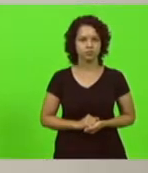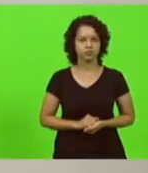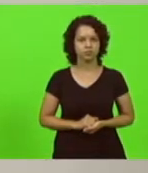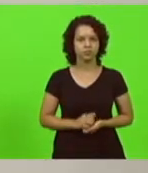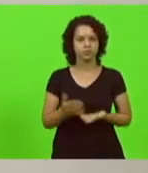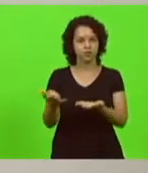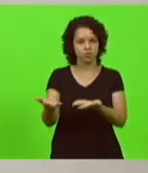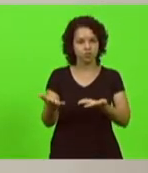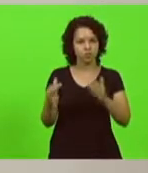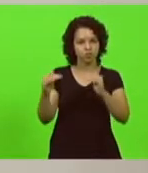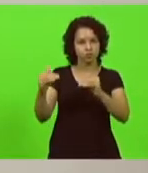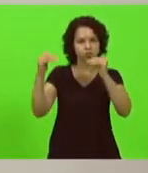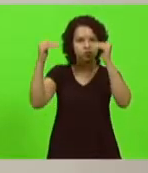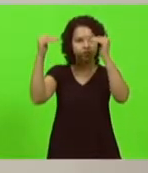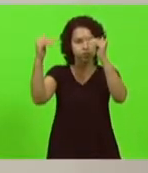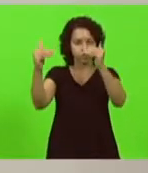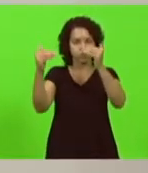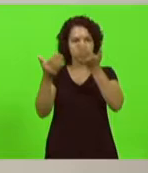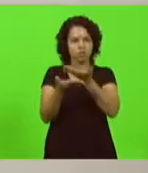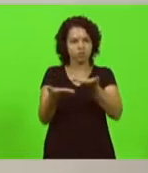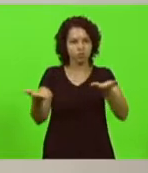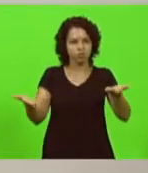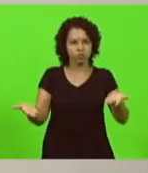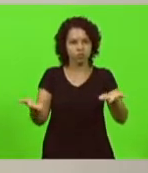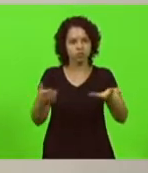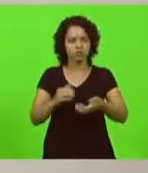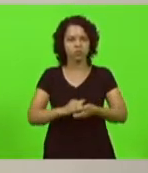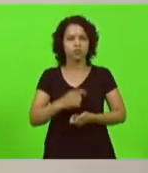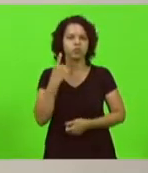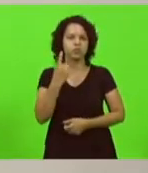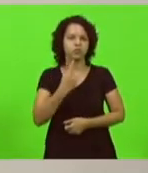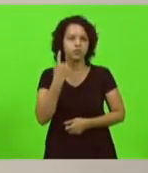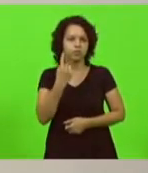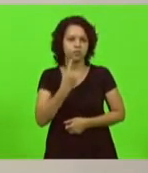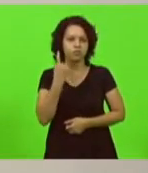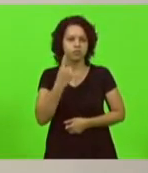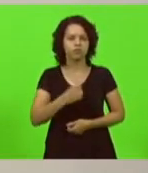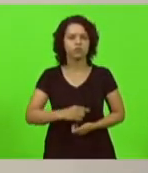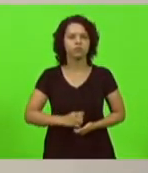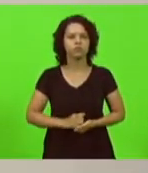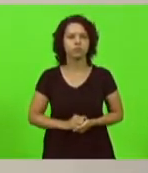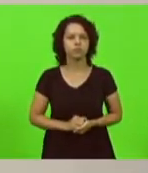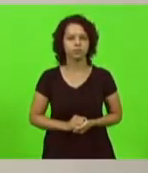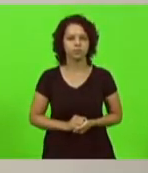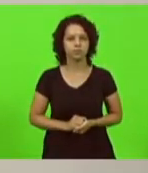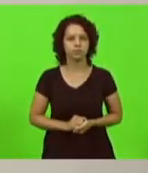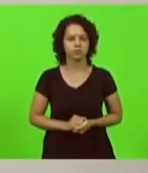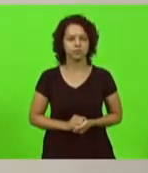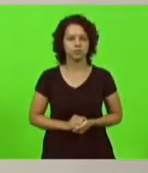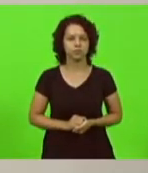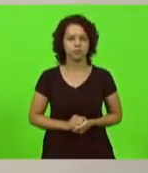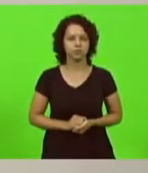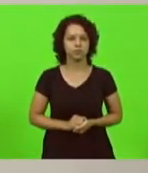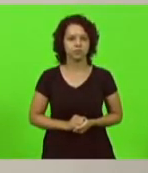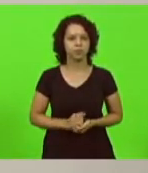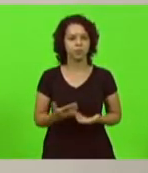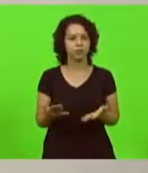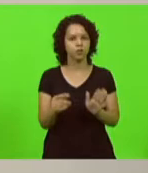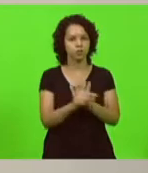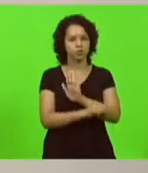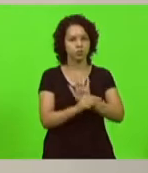excelentíssimas autoridades, senhores e senhoras deputados, nos termos do inciso